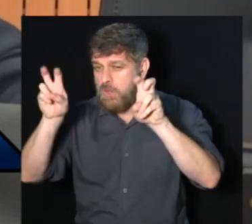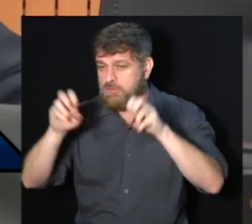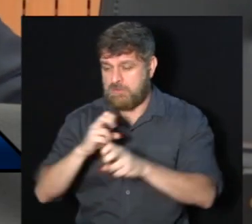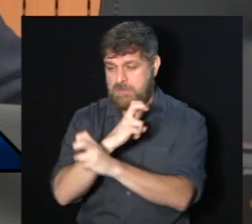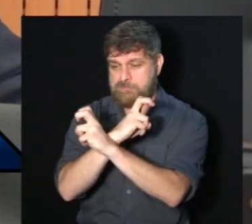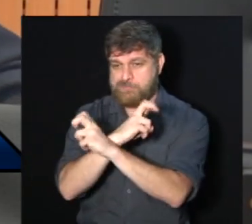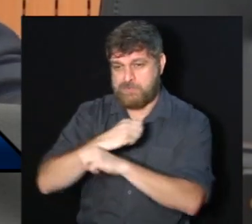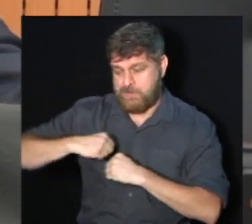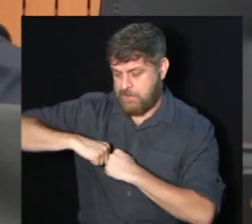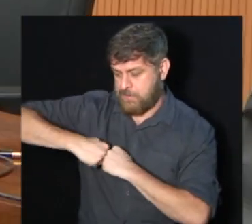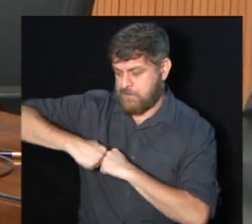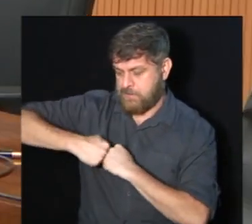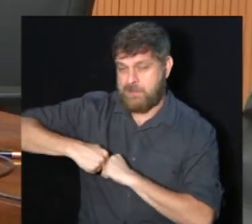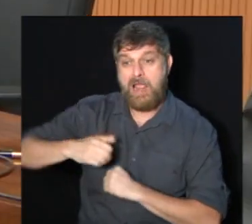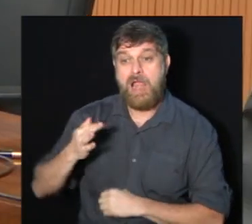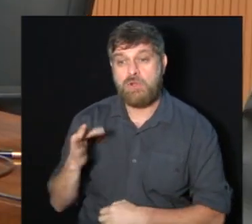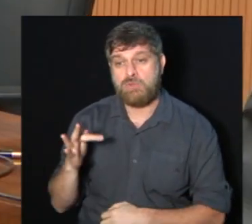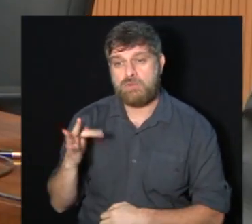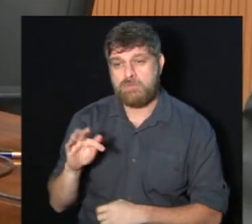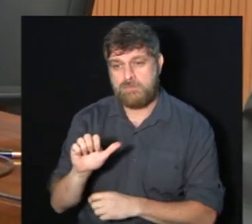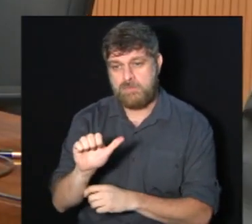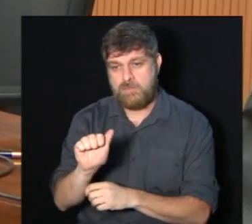artrose.